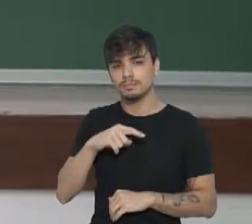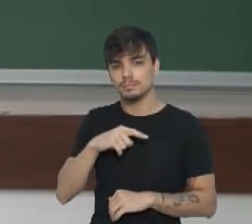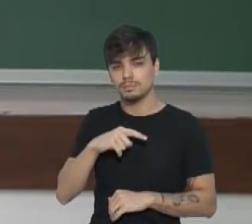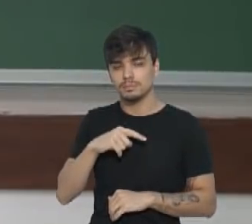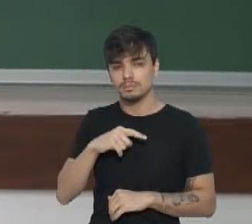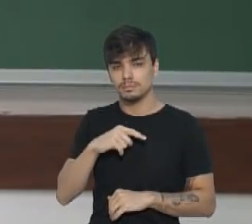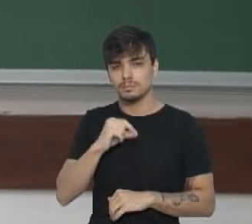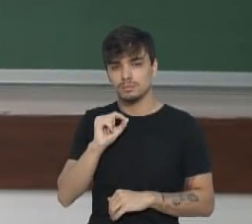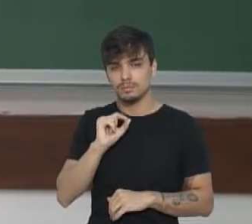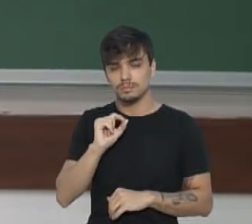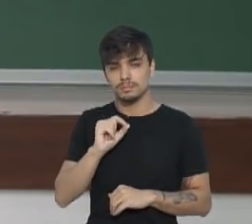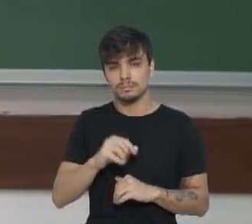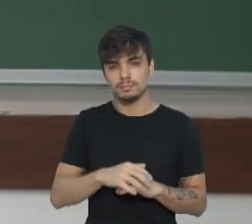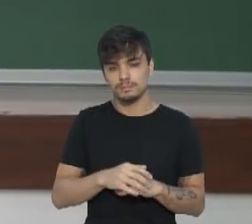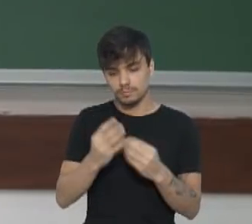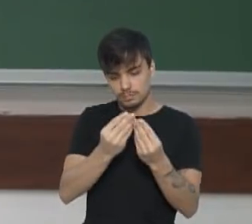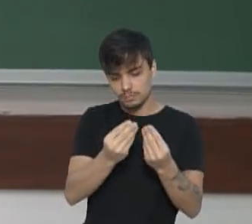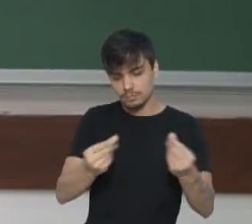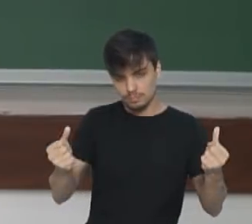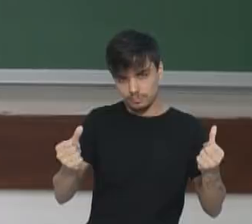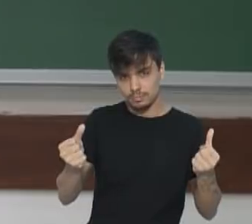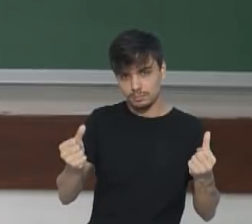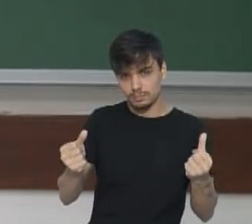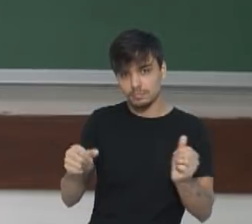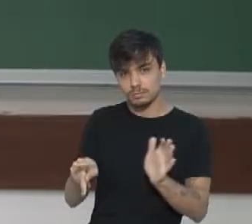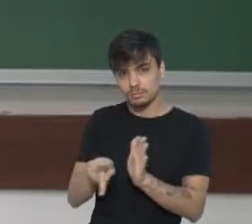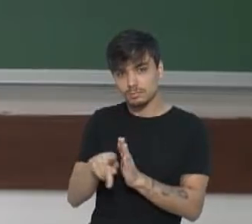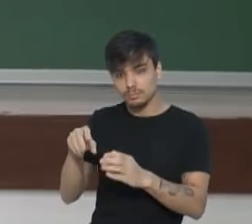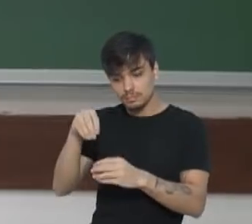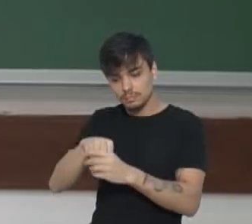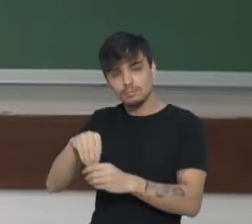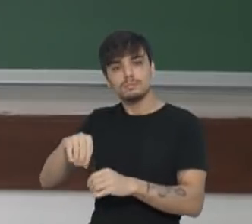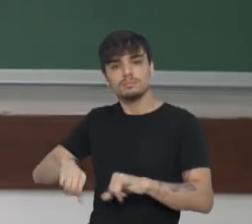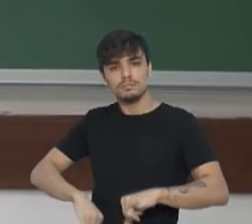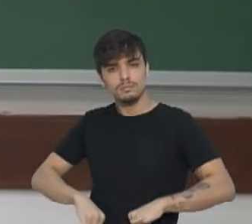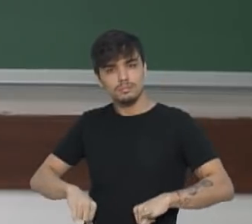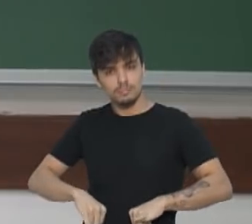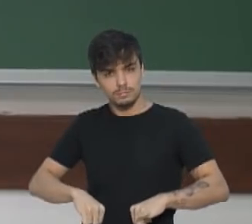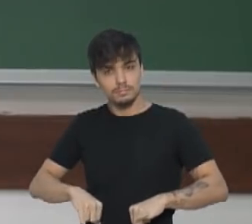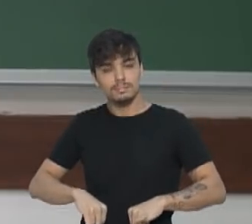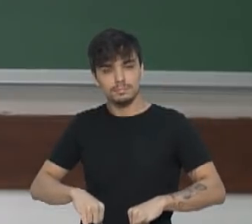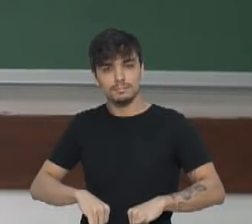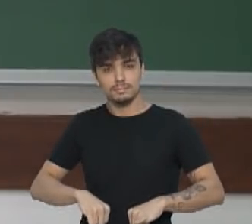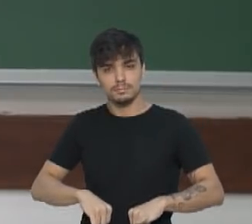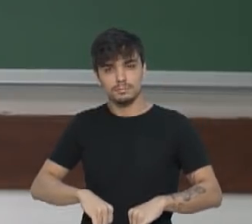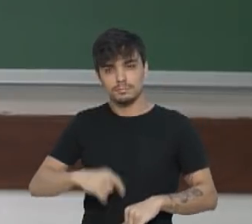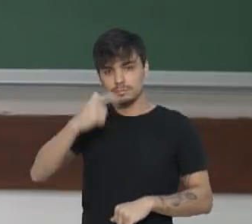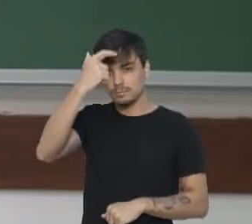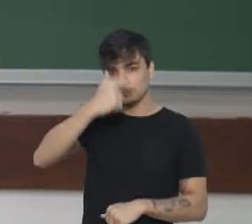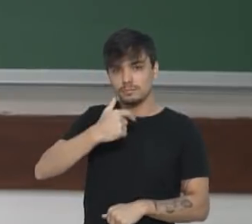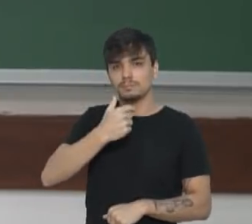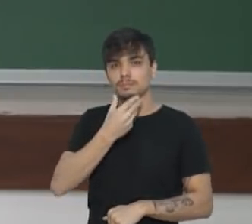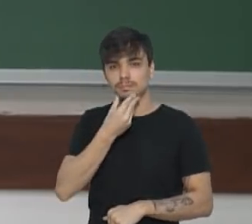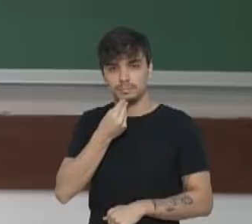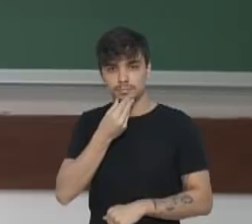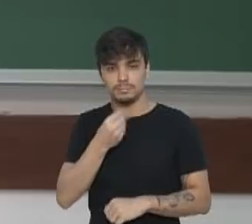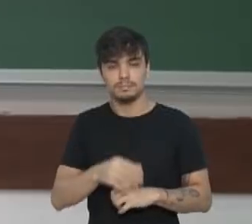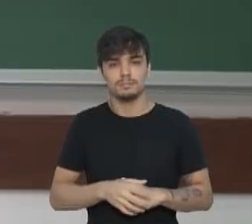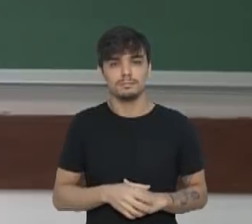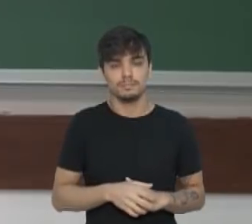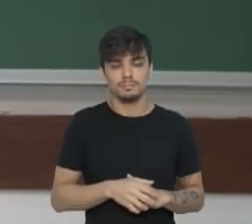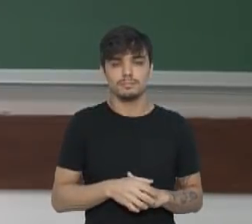sentido, né, da superação dentro do sofrimento da existência, da superação a superação a partir